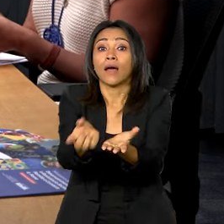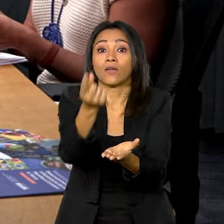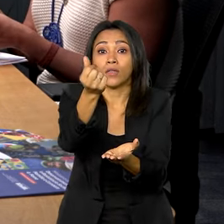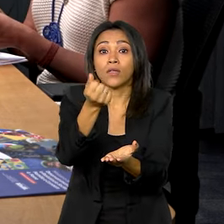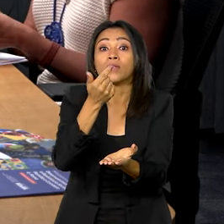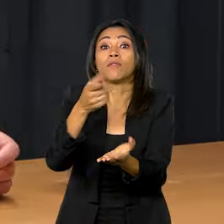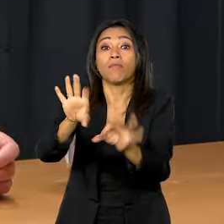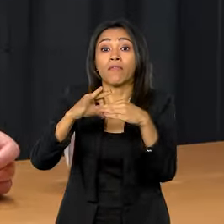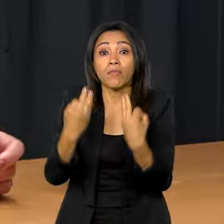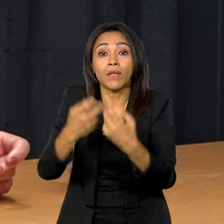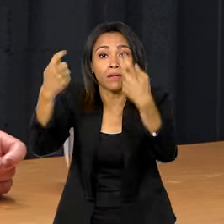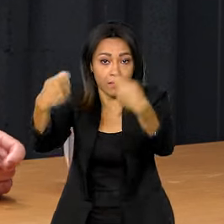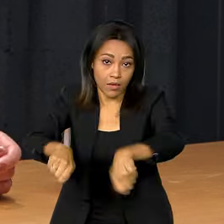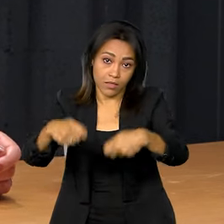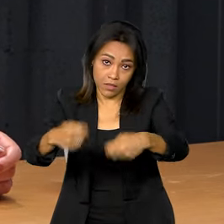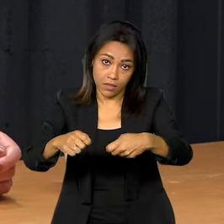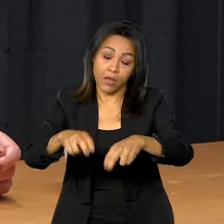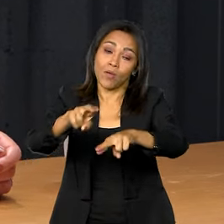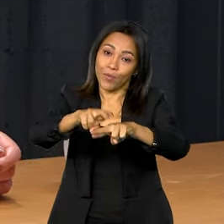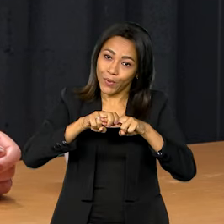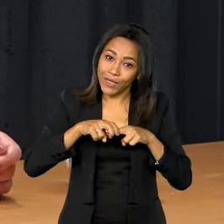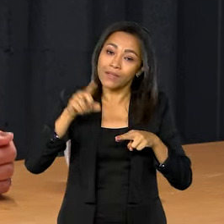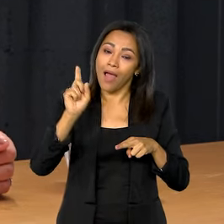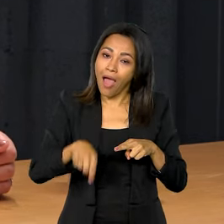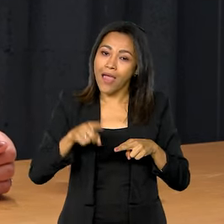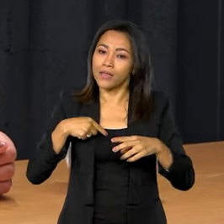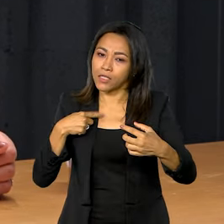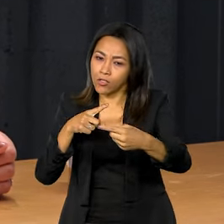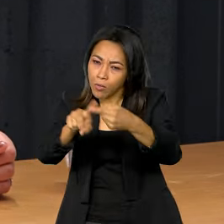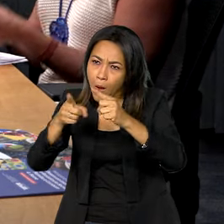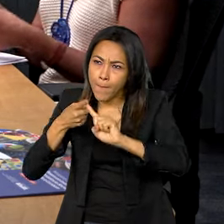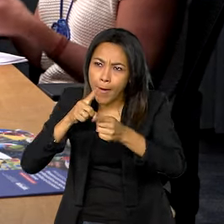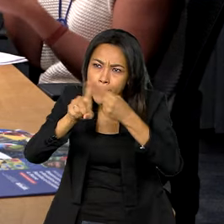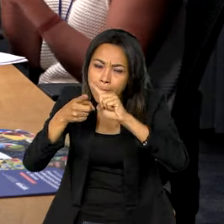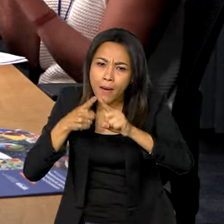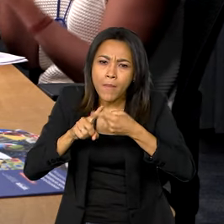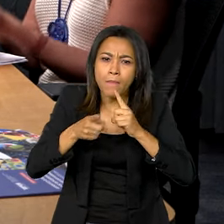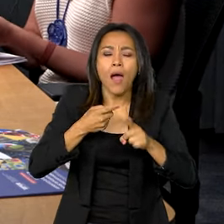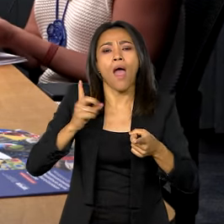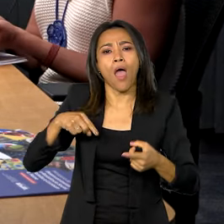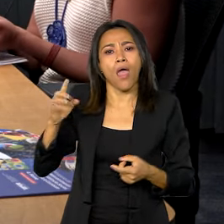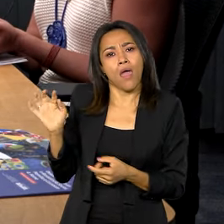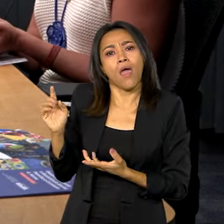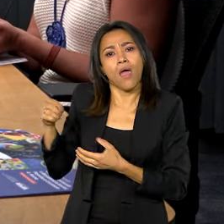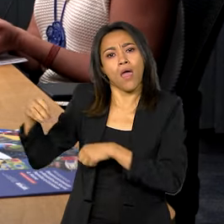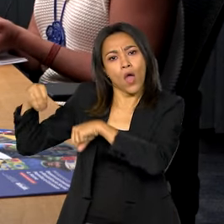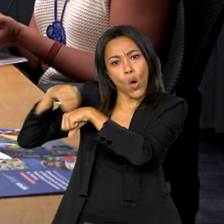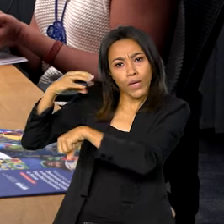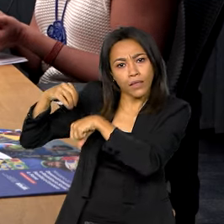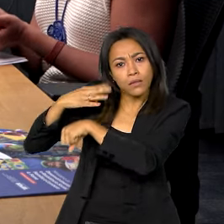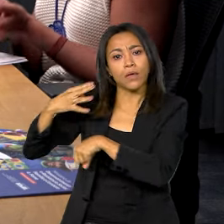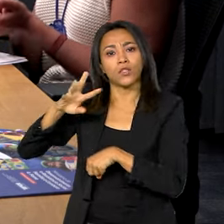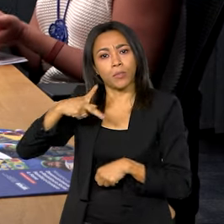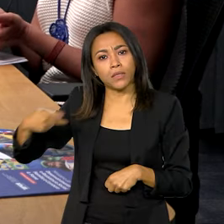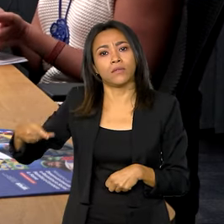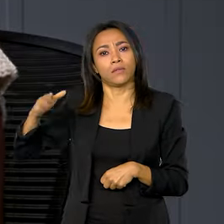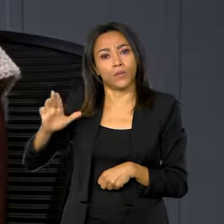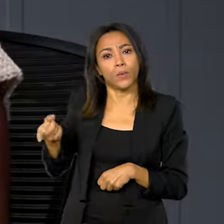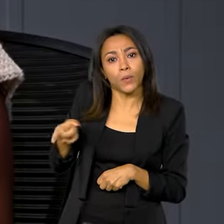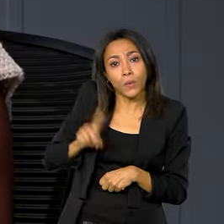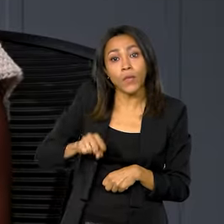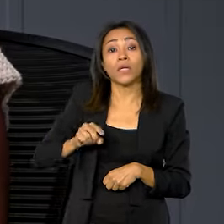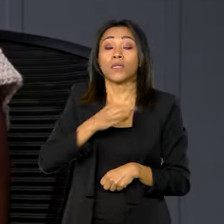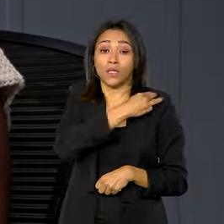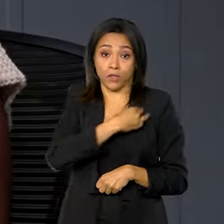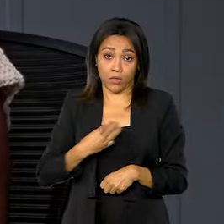que mais precisa esse esse é o desenvolvimento que nós estamos trabalhando Essa é a determinação do presidente Lula e do do ministro wellton